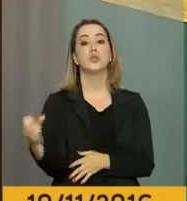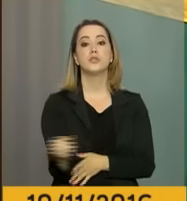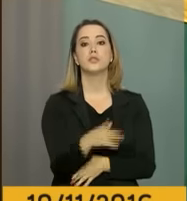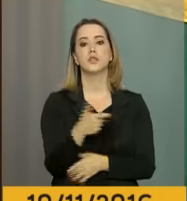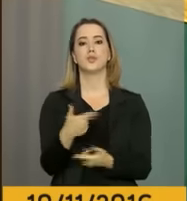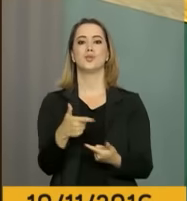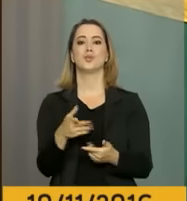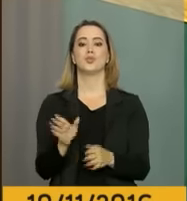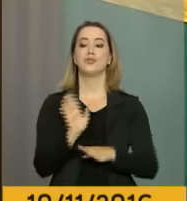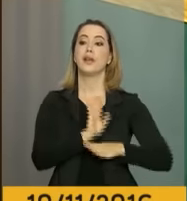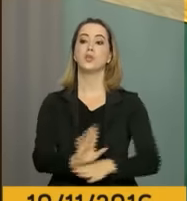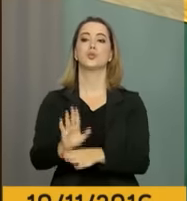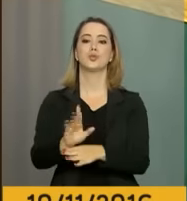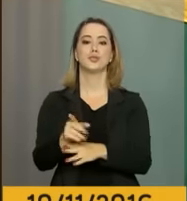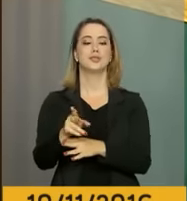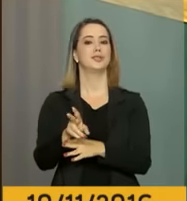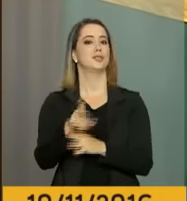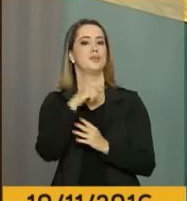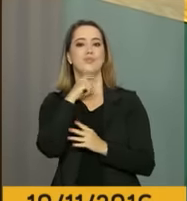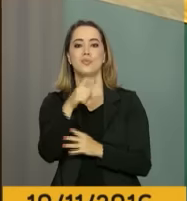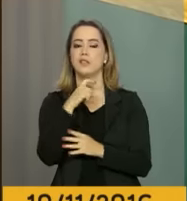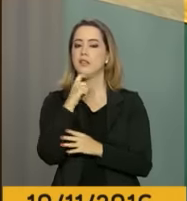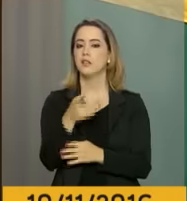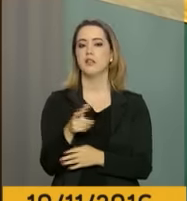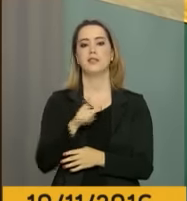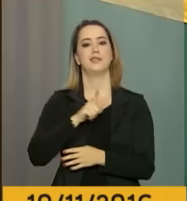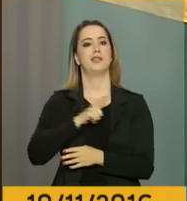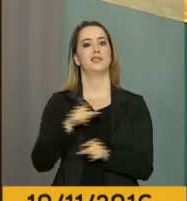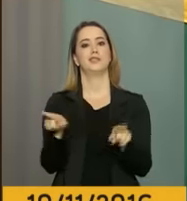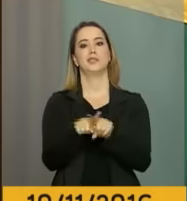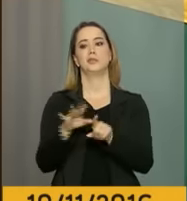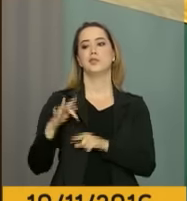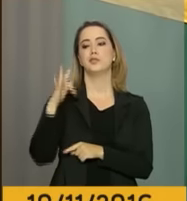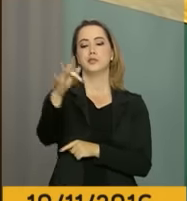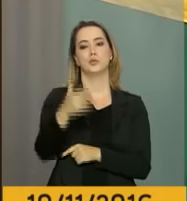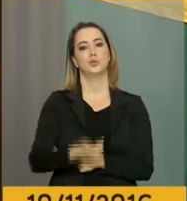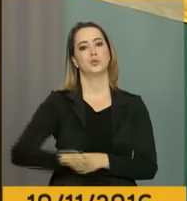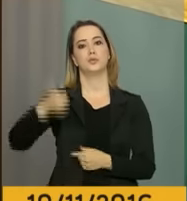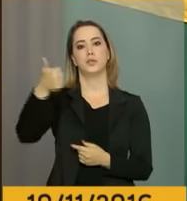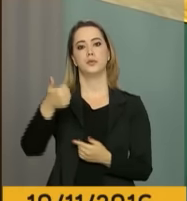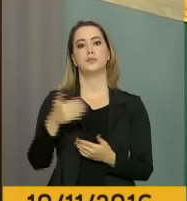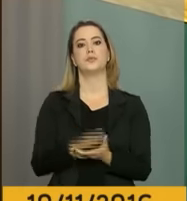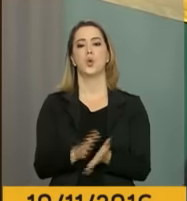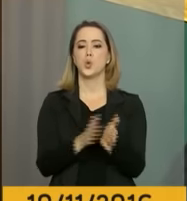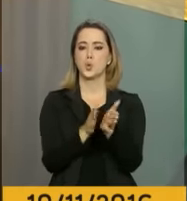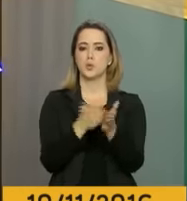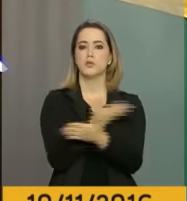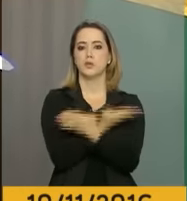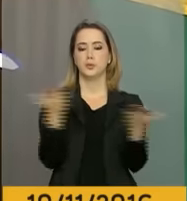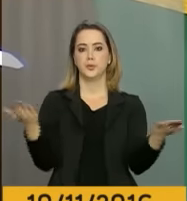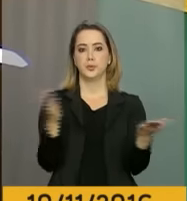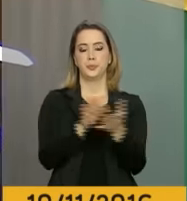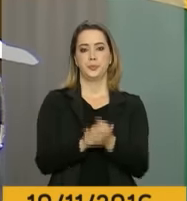não tiverem amparo, ninguém também terá futuro melhor. Muito sucesso aos senhores.